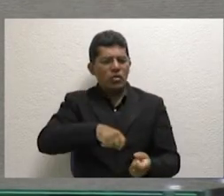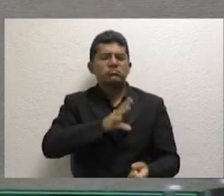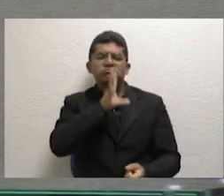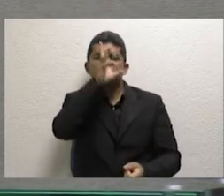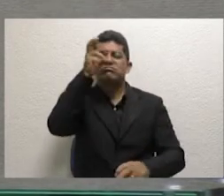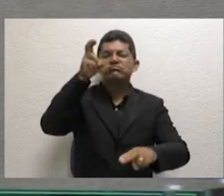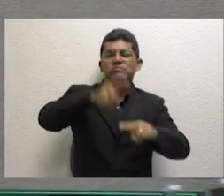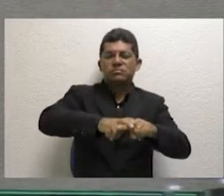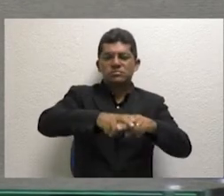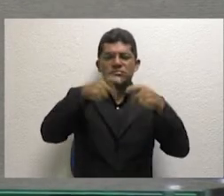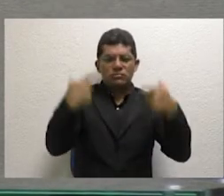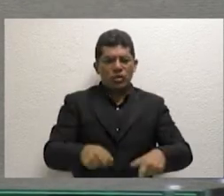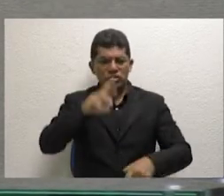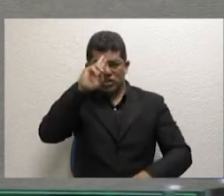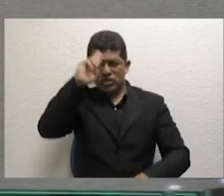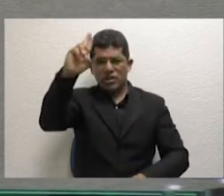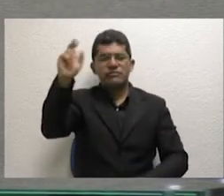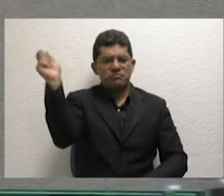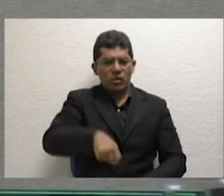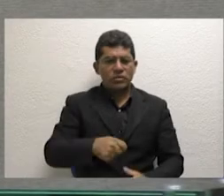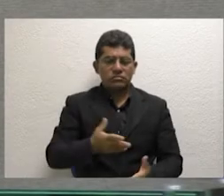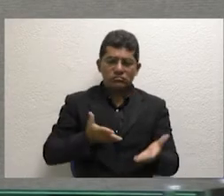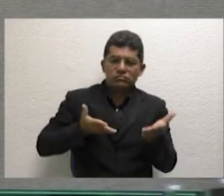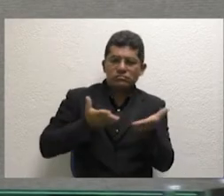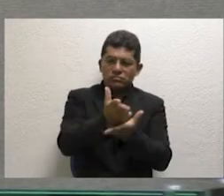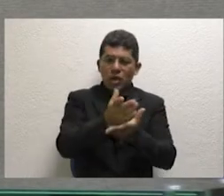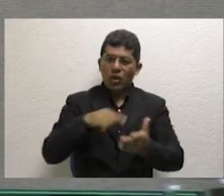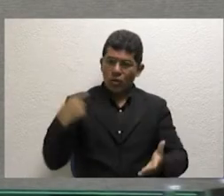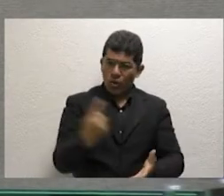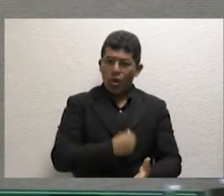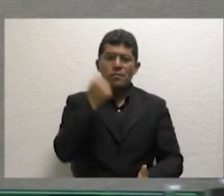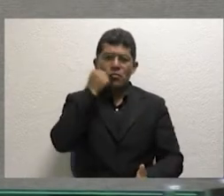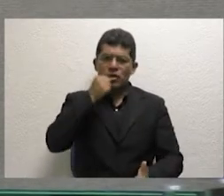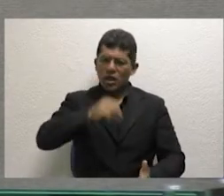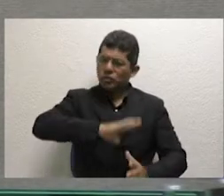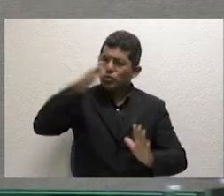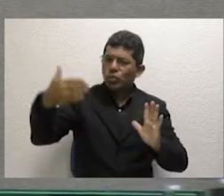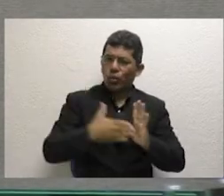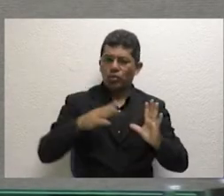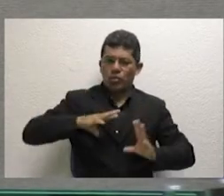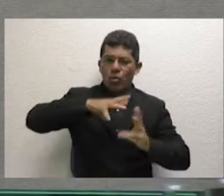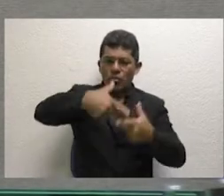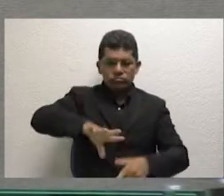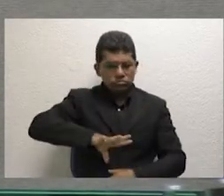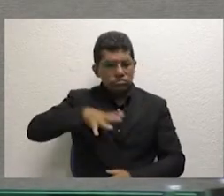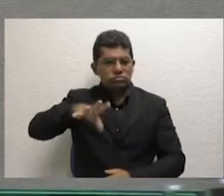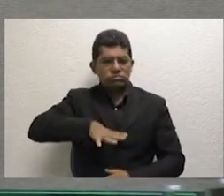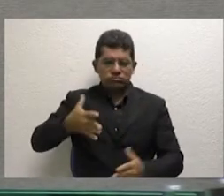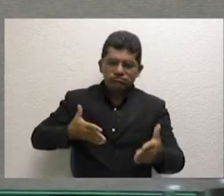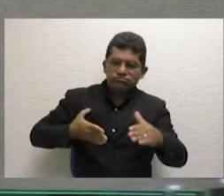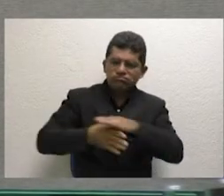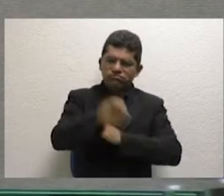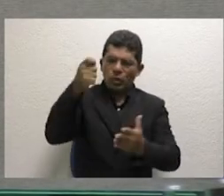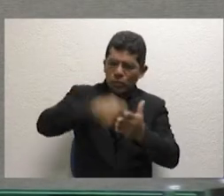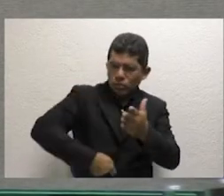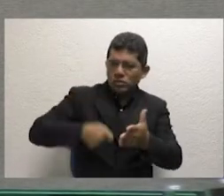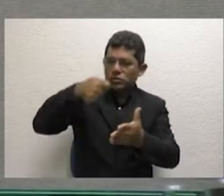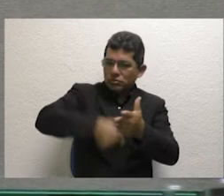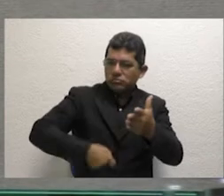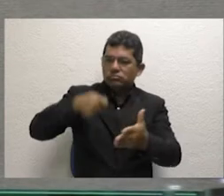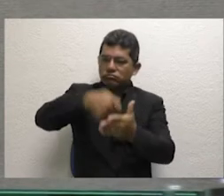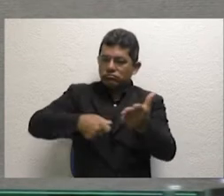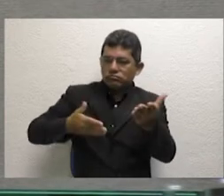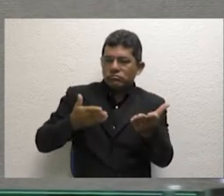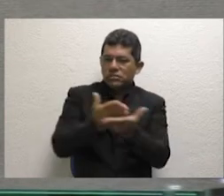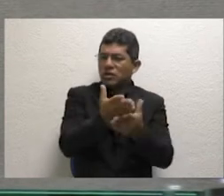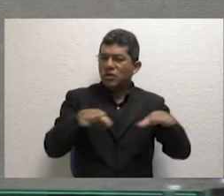vamos lutar para que as mulheres do mundo do mundo tenham as mesmas